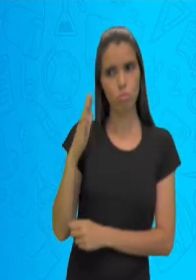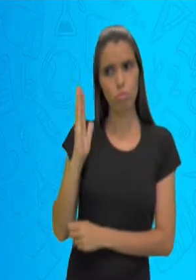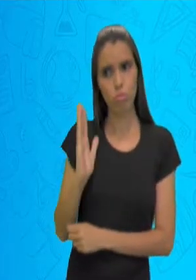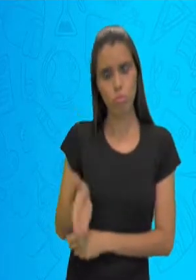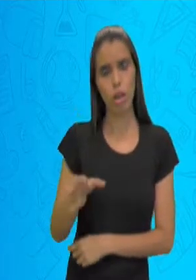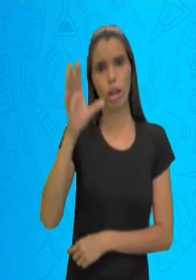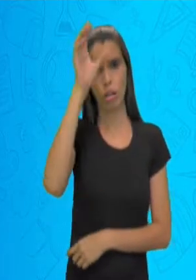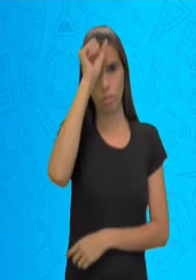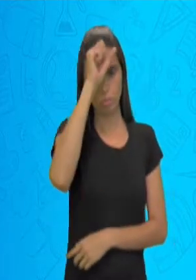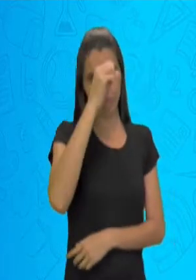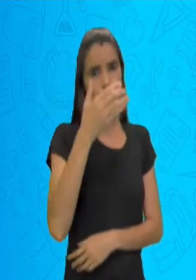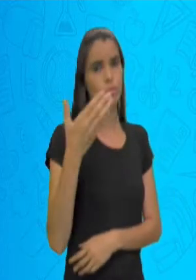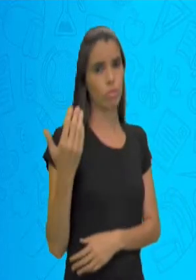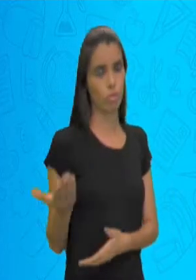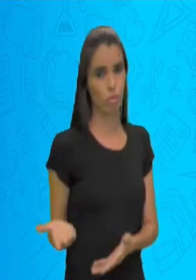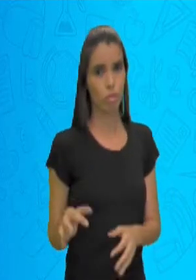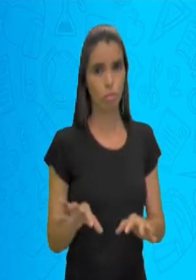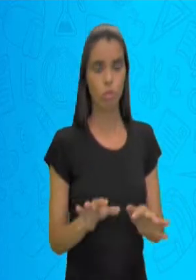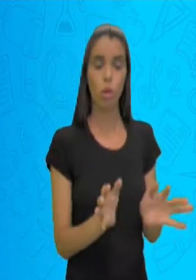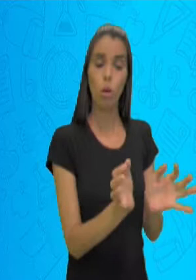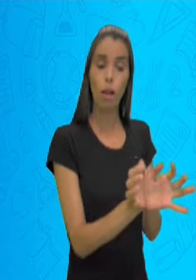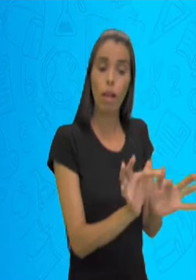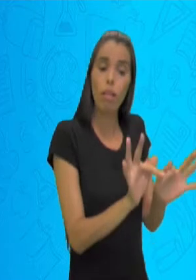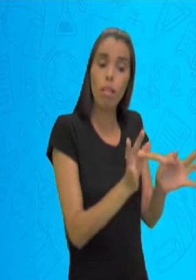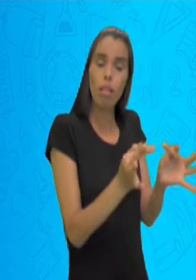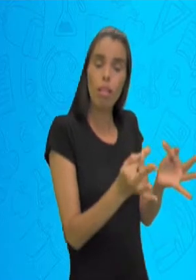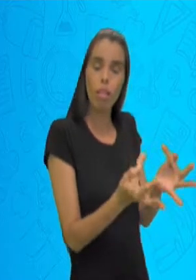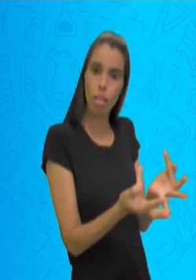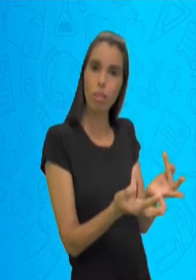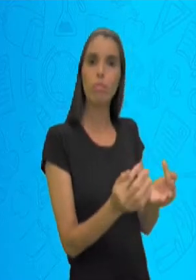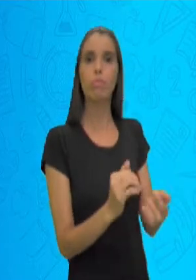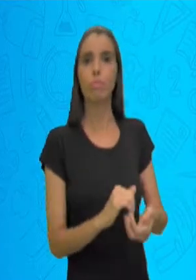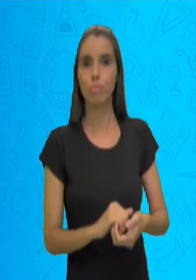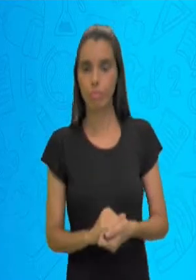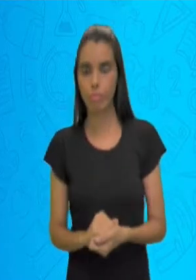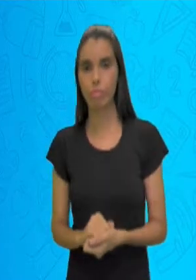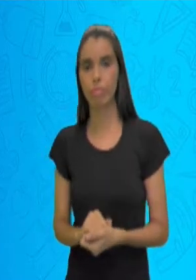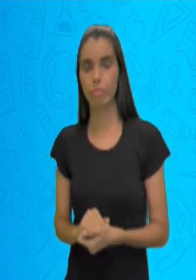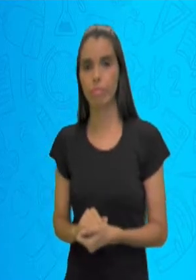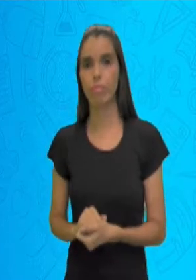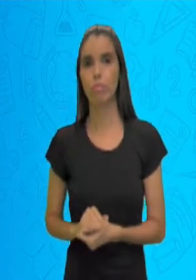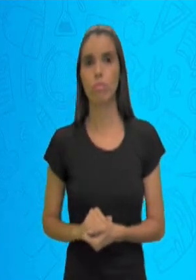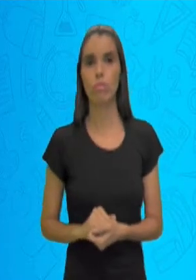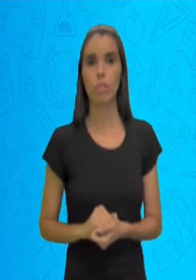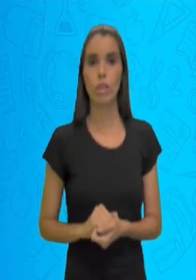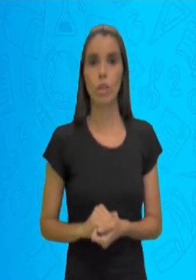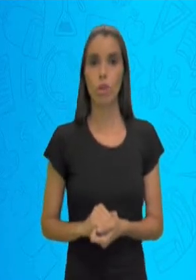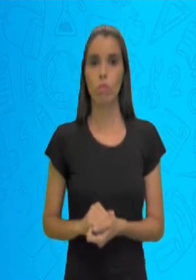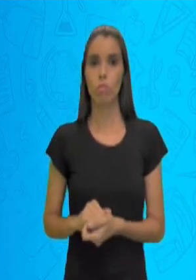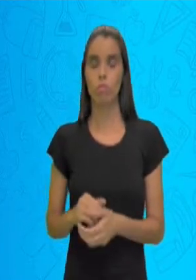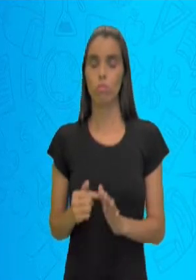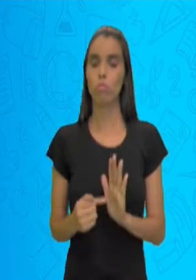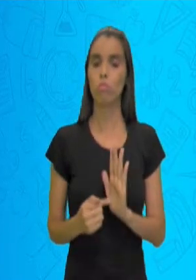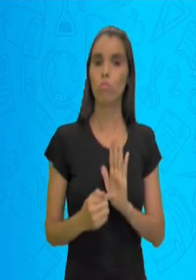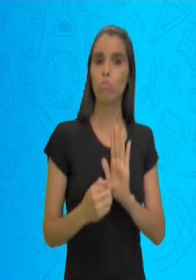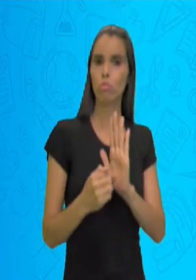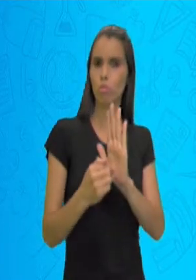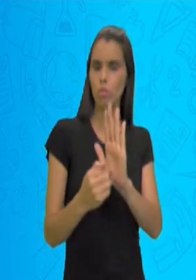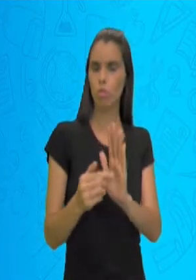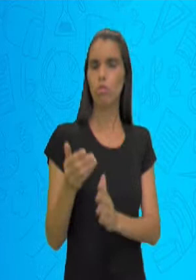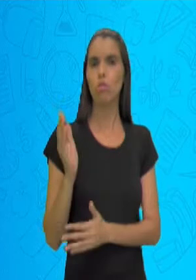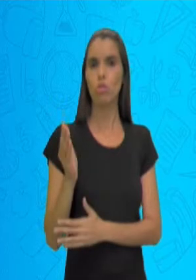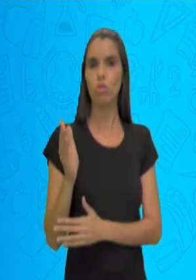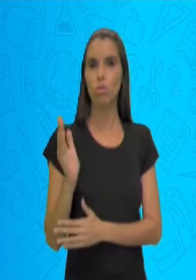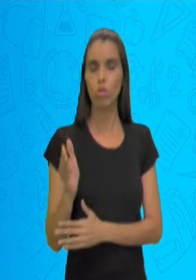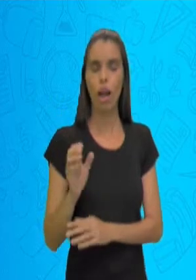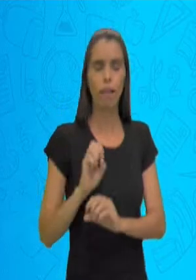de unidade simples. Vamos recordar o que nós já falamos lá na nossa aula de valor posicional. Nós usamos o quadro valor de lugar para